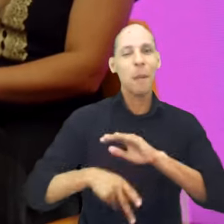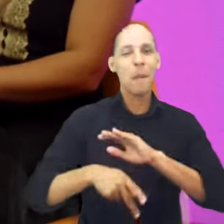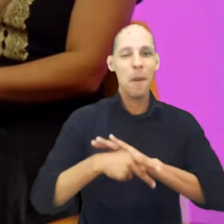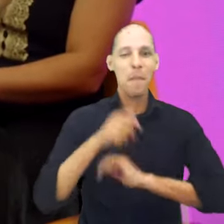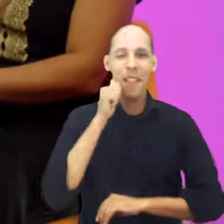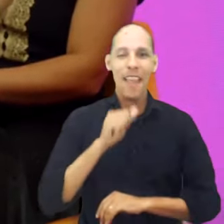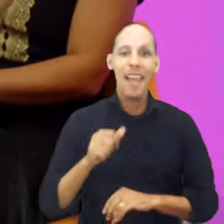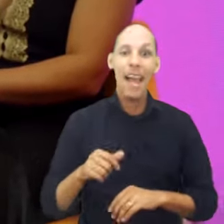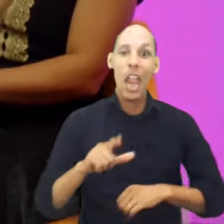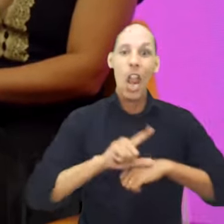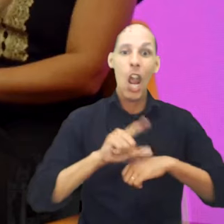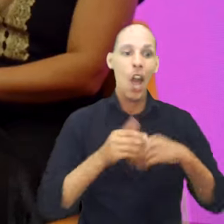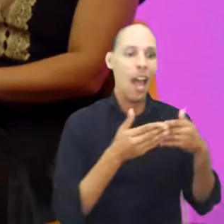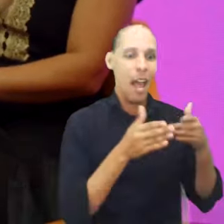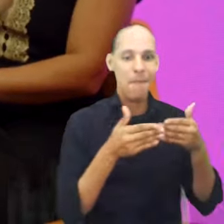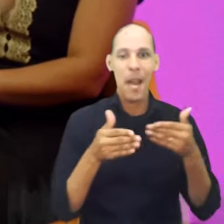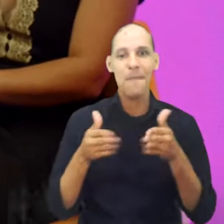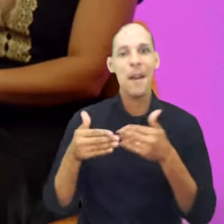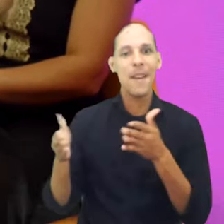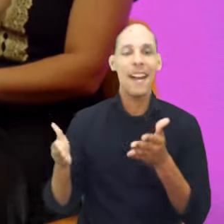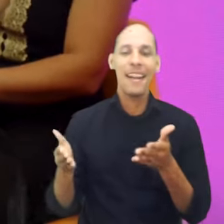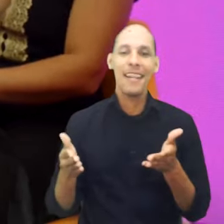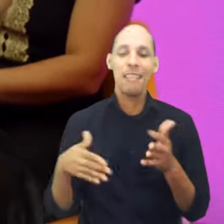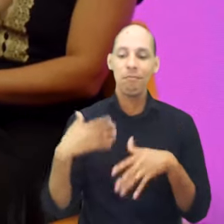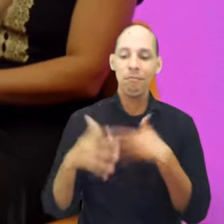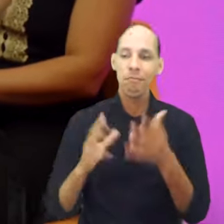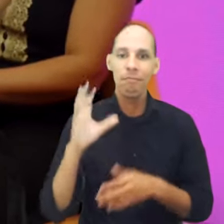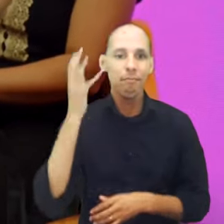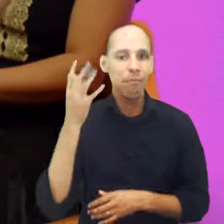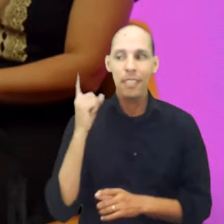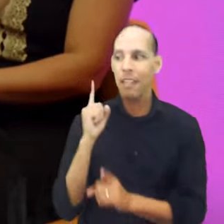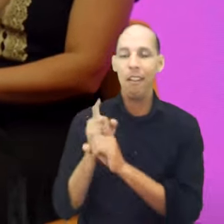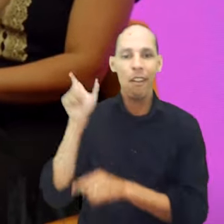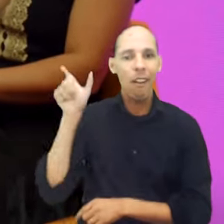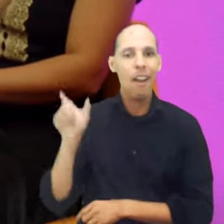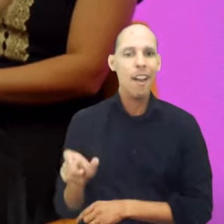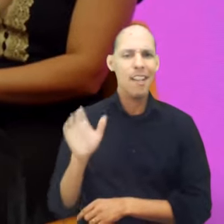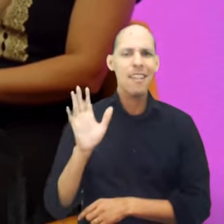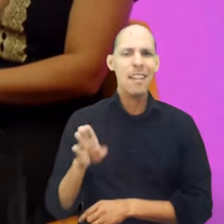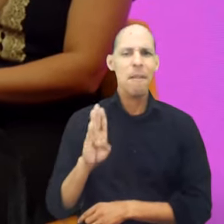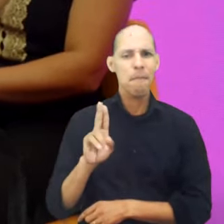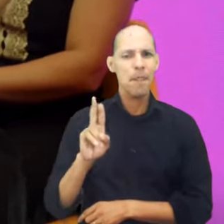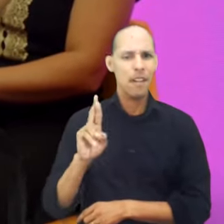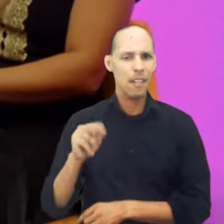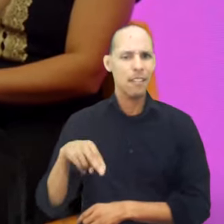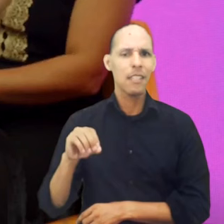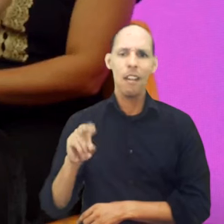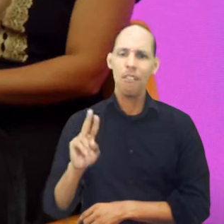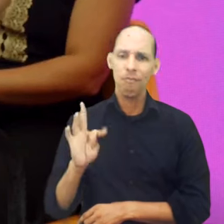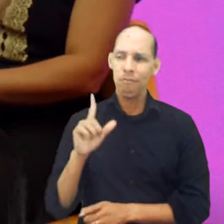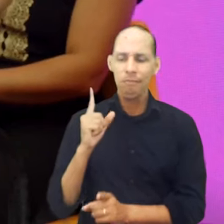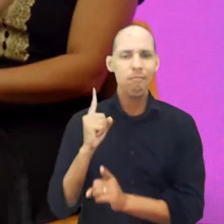E foi abrindo loja, depois a gente volta nessa história. E de repente eu encontro a Paula já com burnout. E a gente se